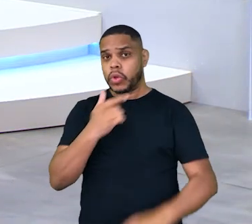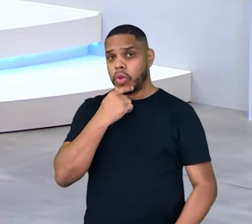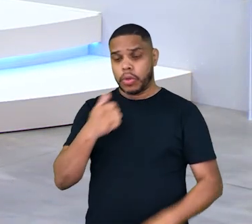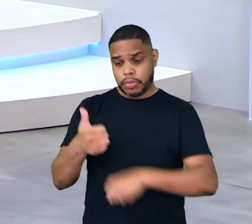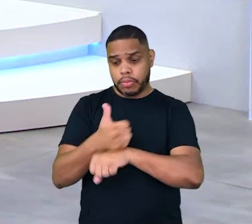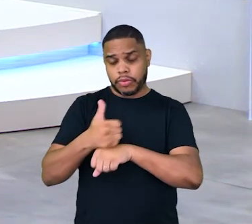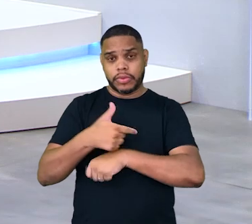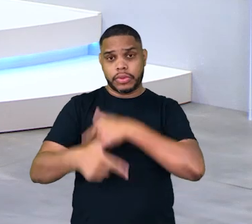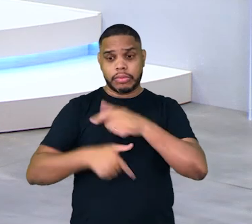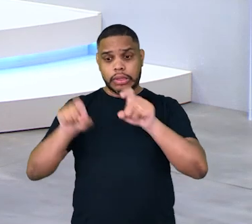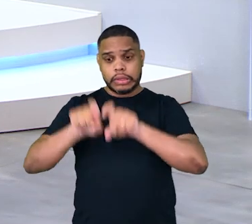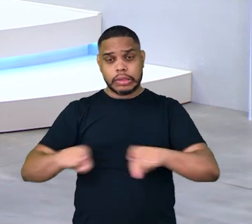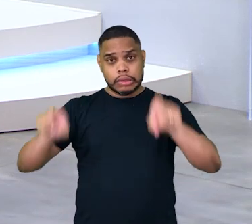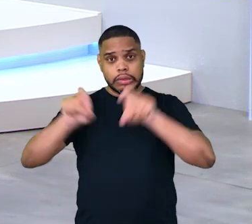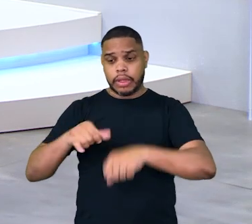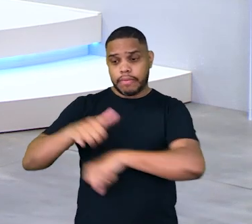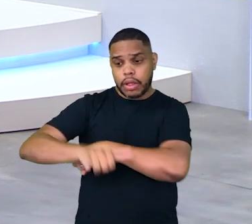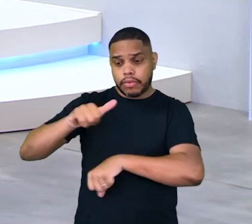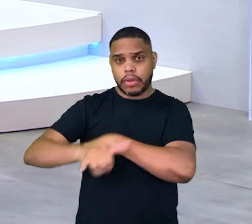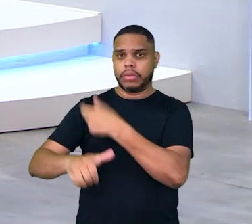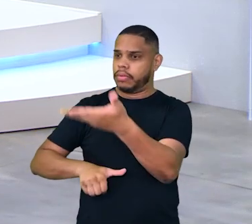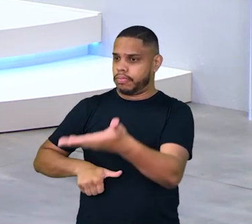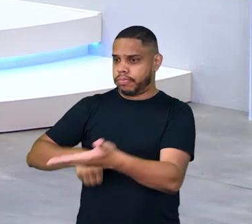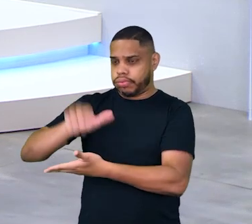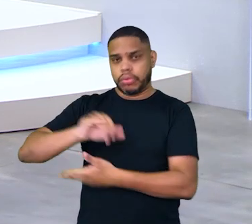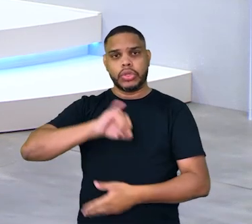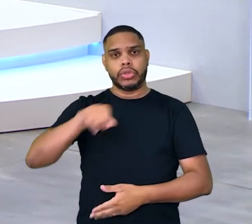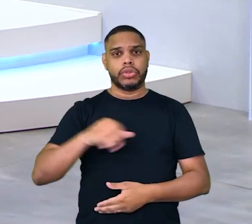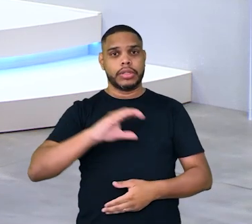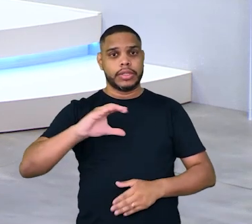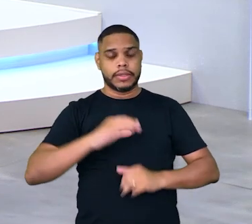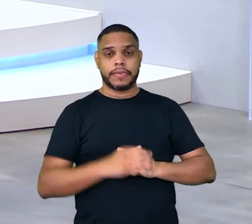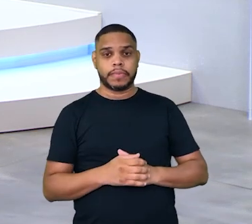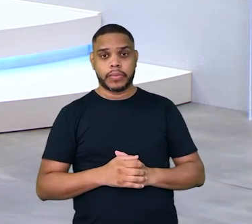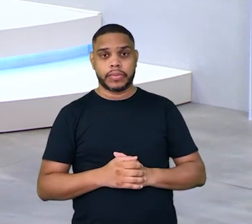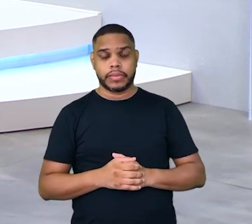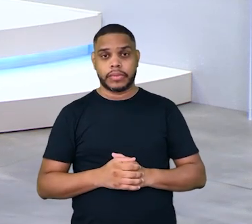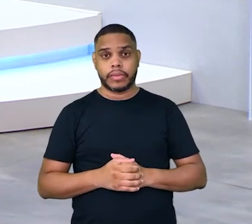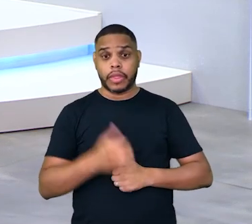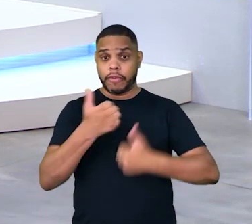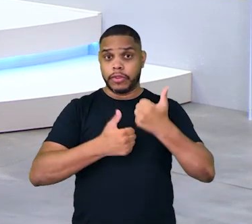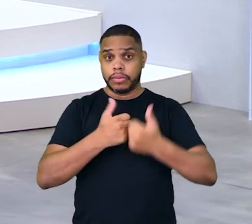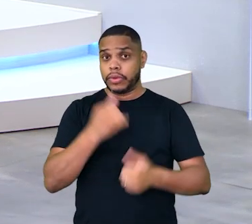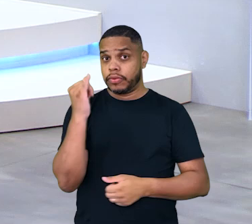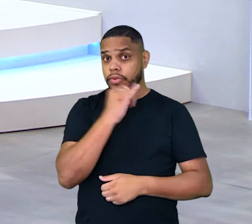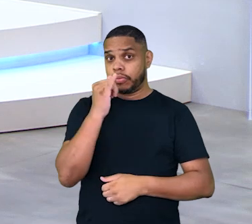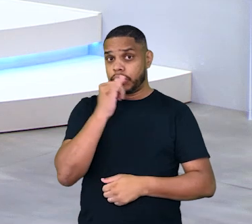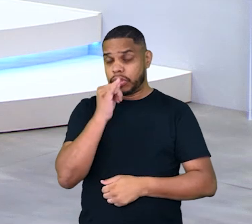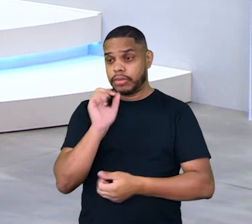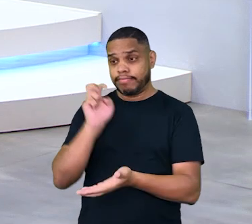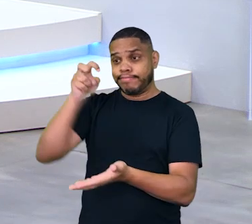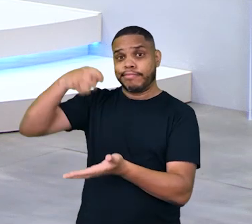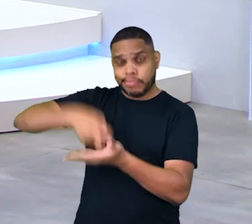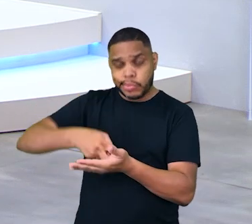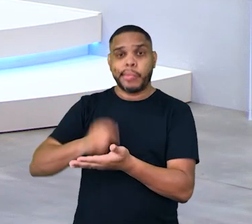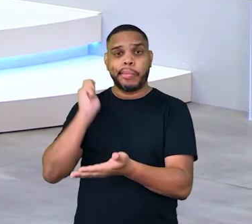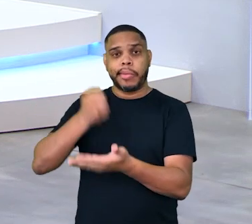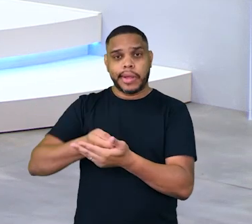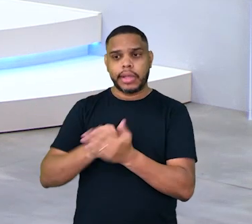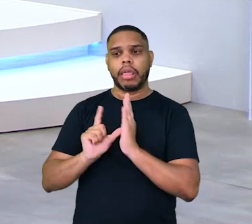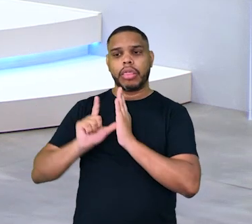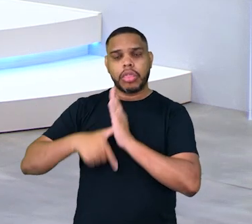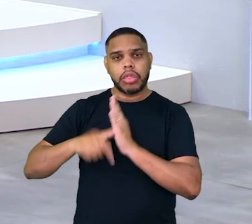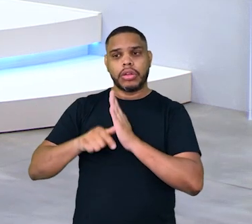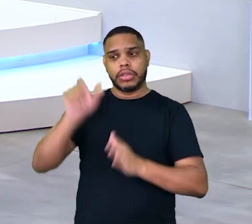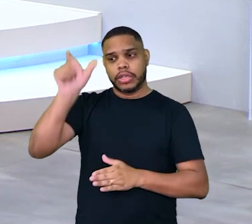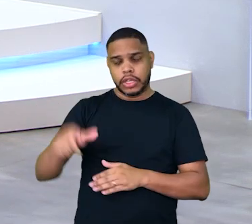informática demitido por excesso de faltas não consegue reverter justa causa. Fluminense é condenado por atrasar pagamento de verbas